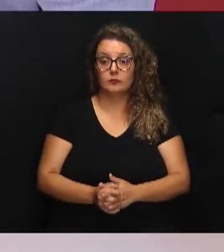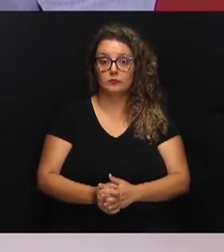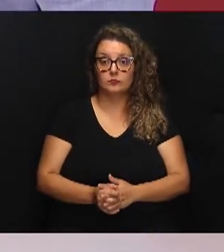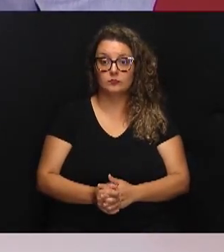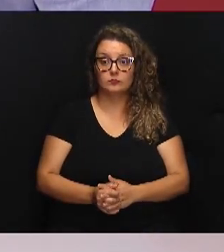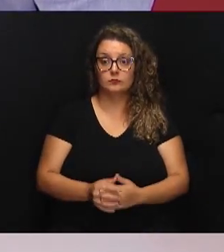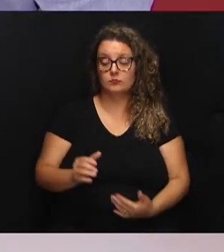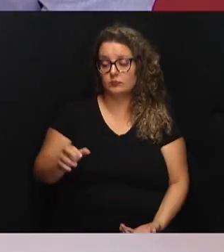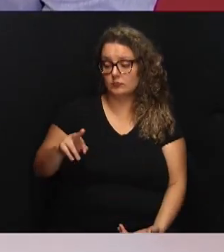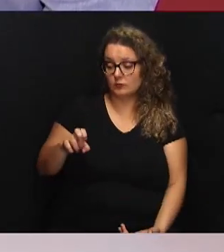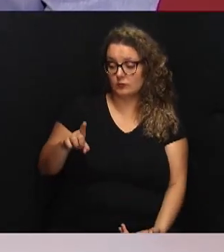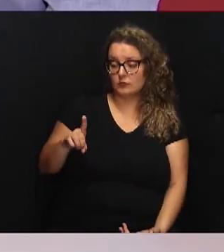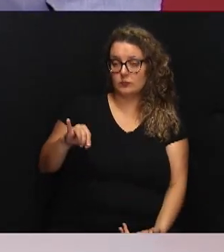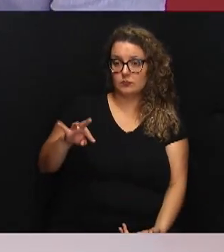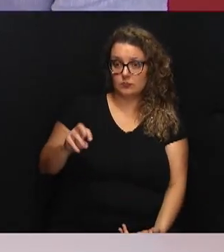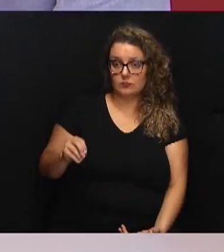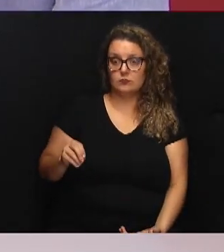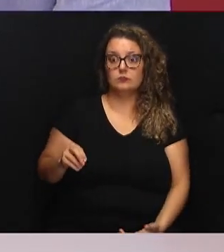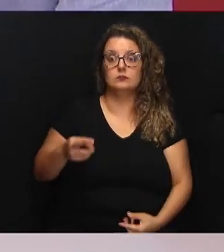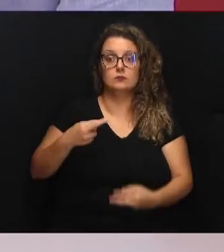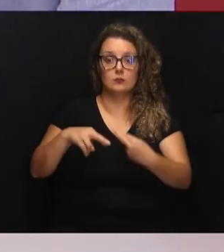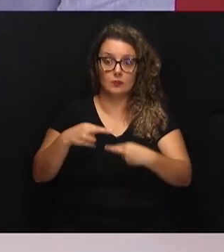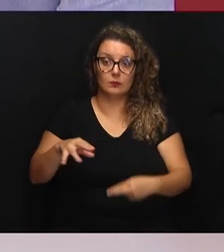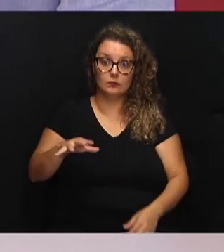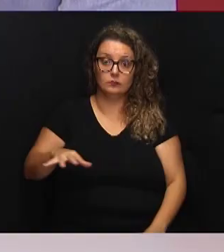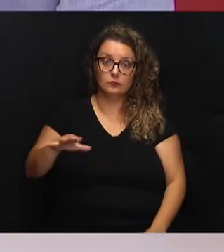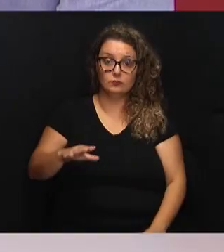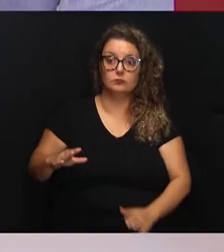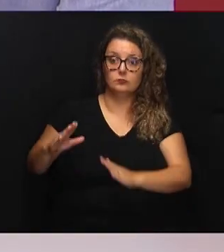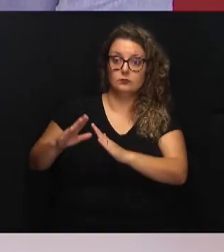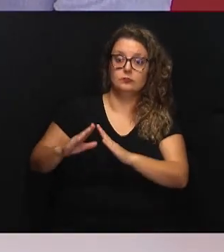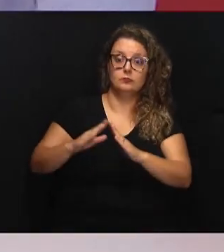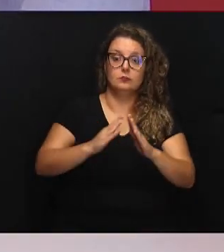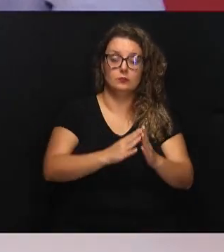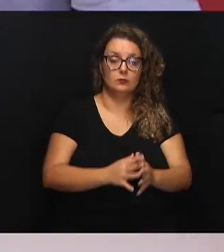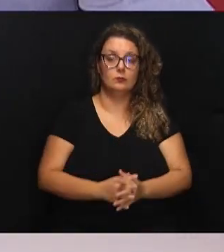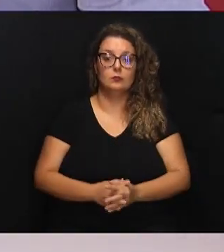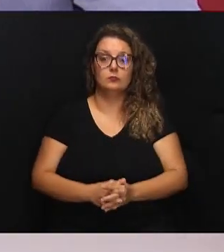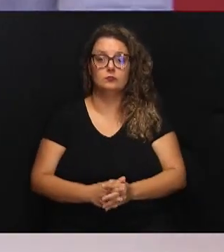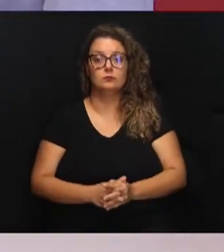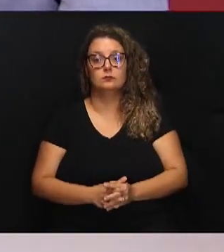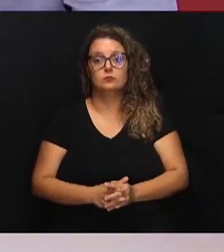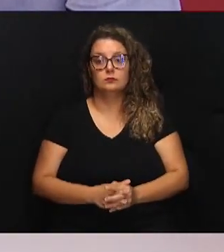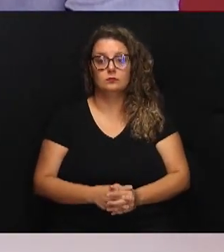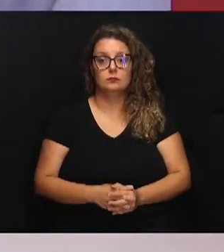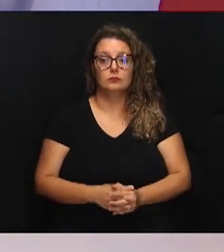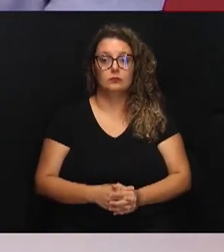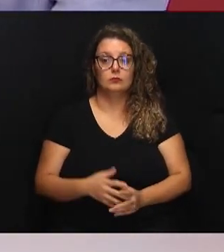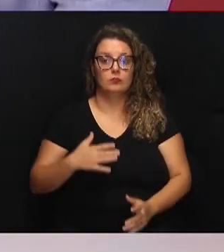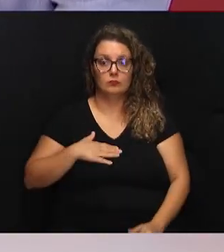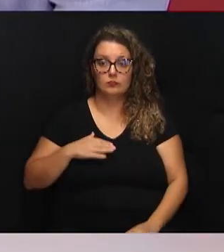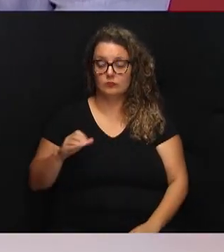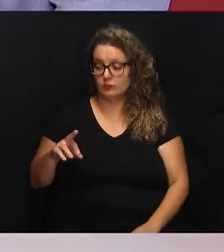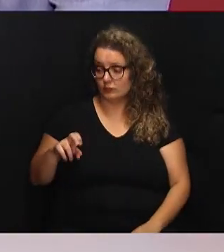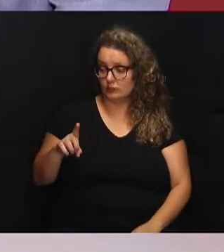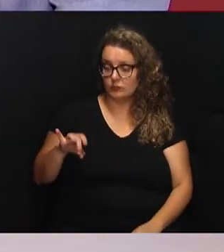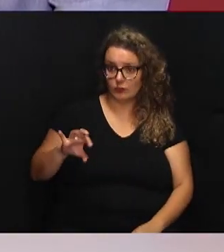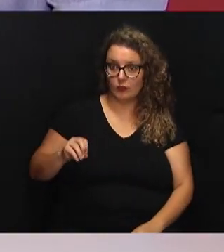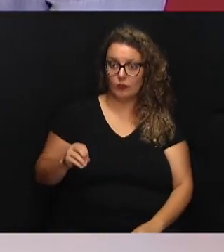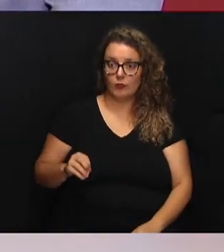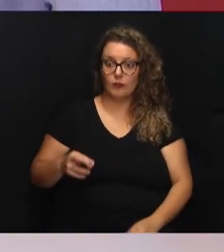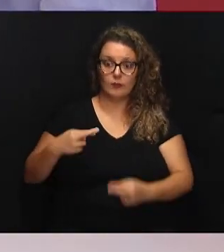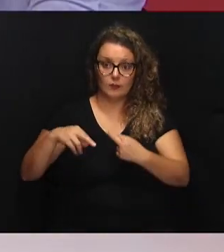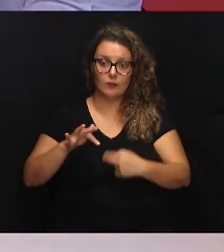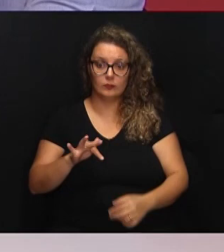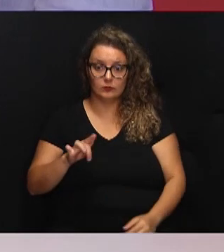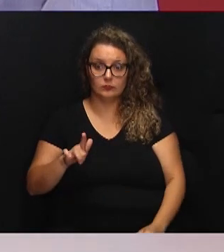de crédito bastante ligado ao setor habitacional, né? Então vou falar meu crédito habitacional foi ligado ao